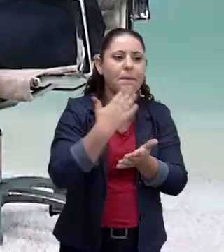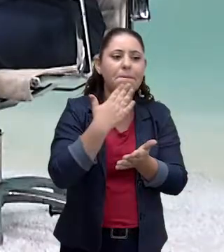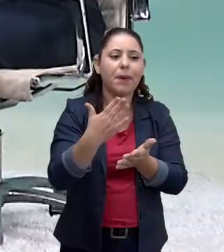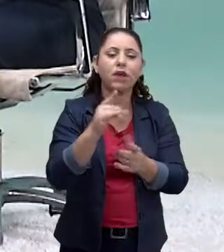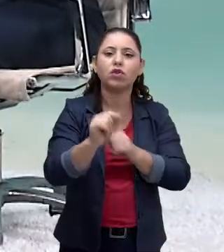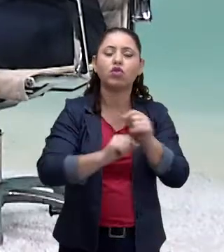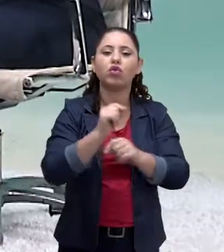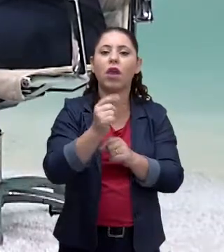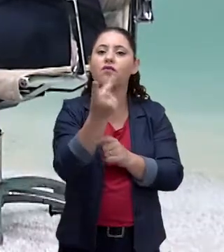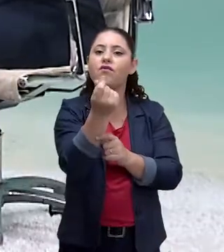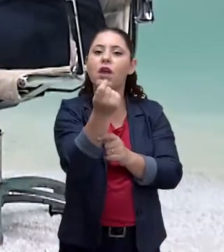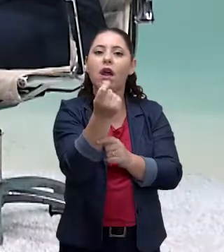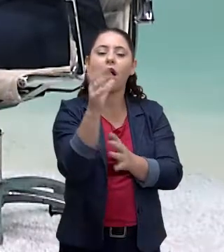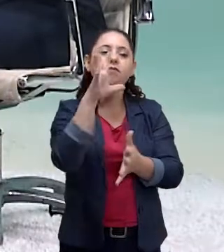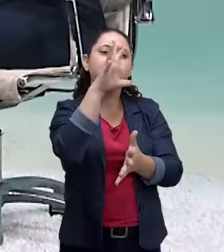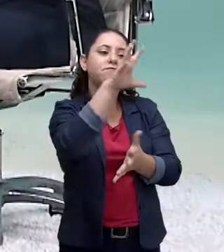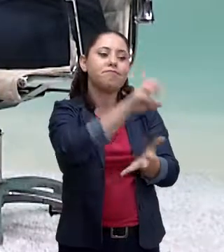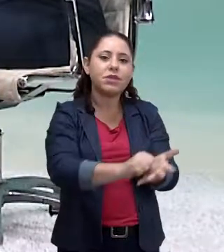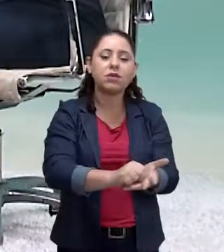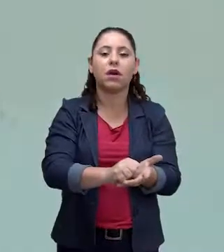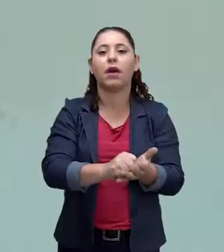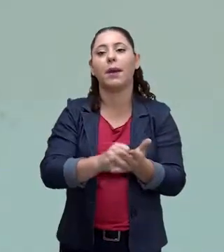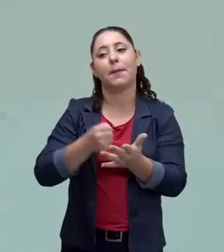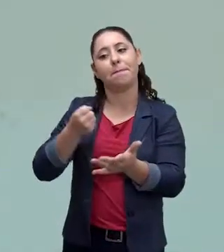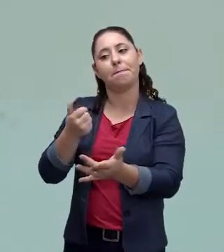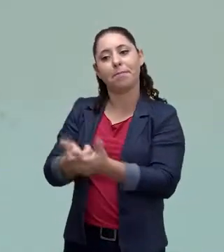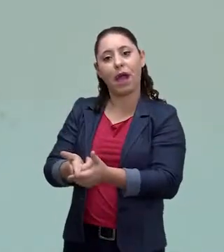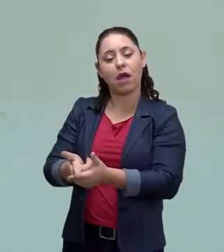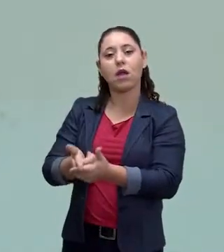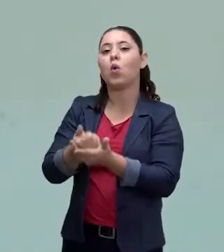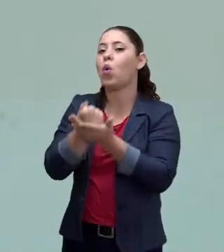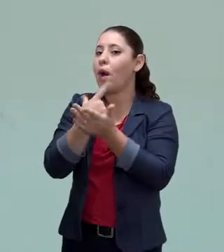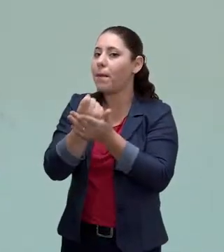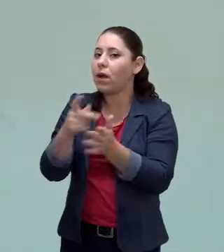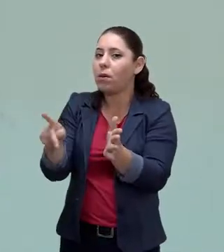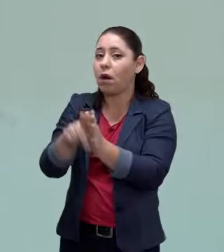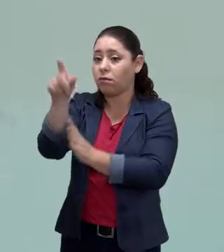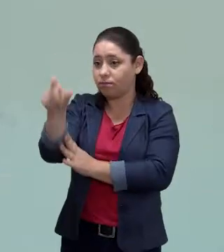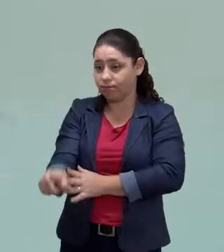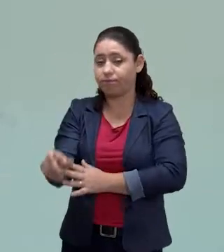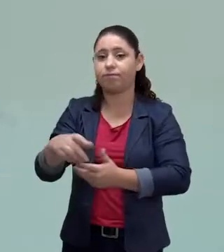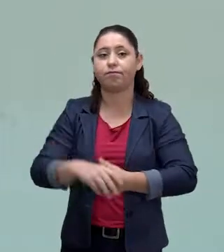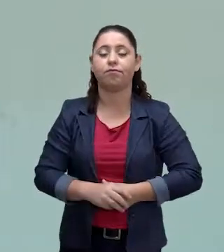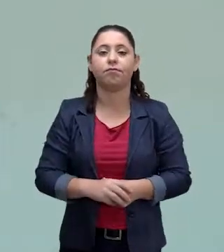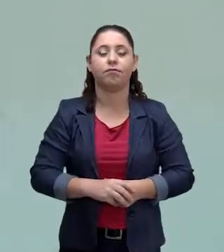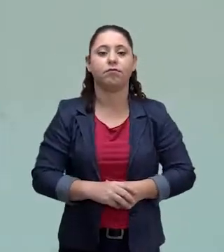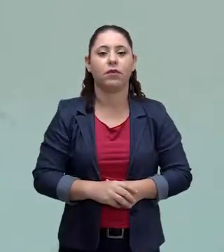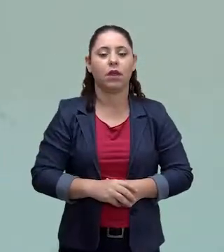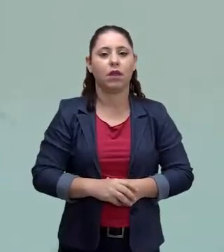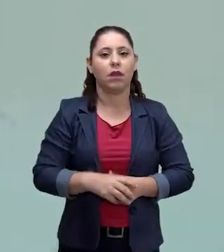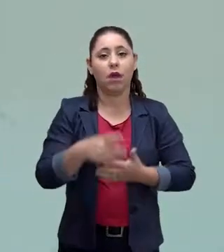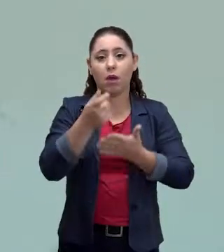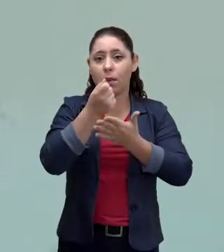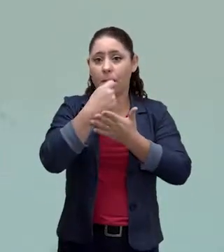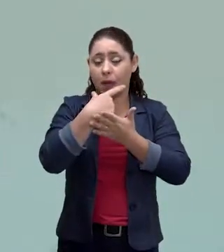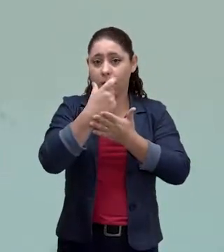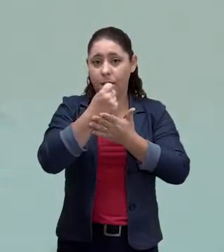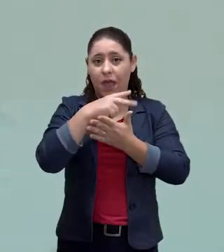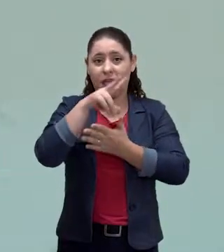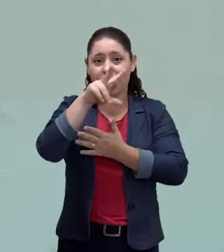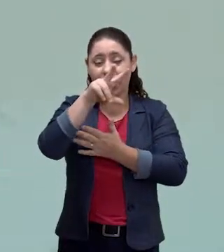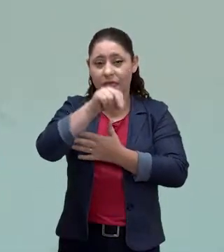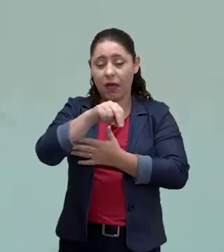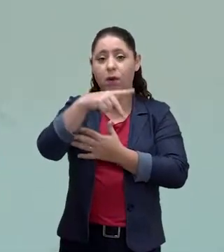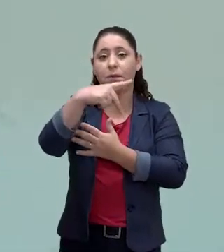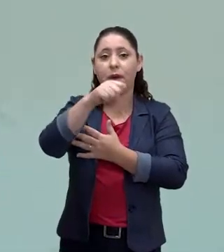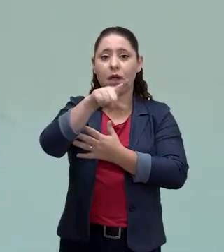pede o sequestro de valores para aquisição pela rede privada desses medicamentos. Em relação aos medicamentos que são não